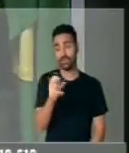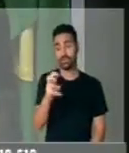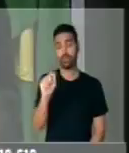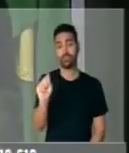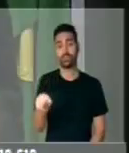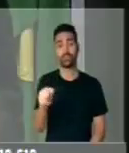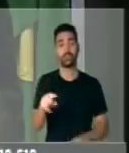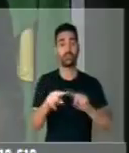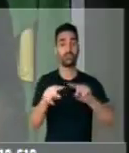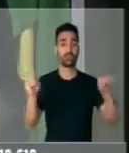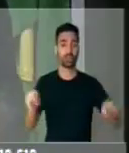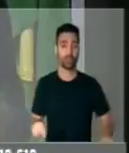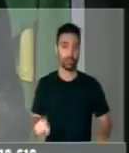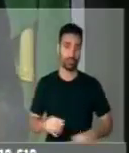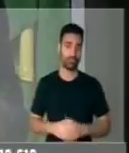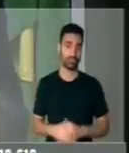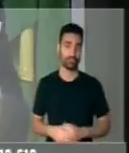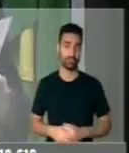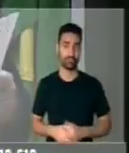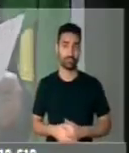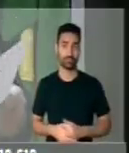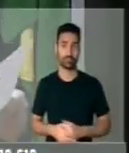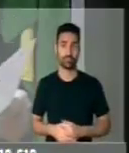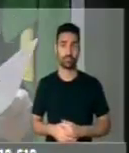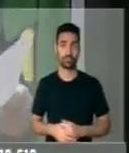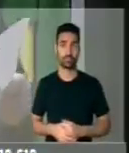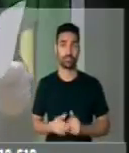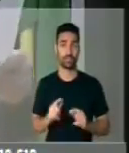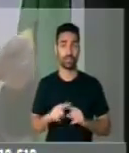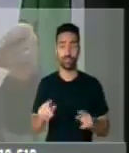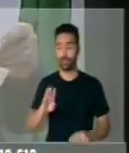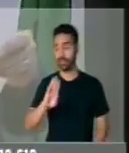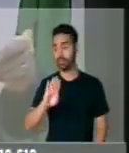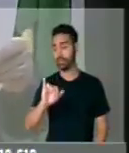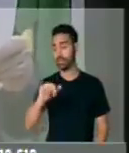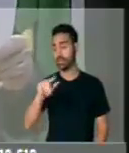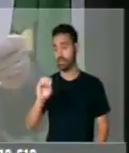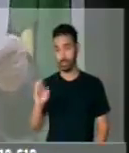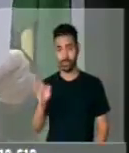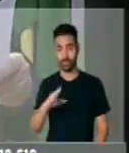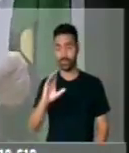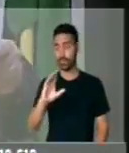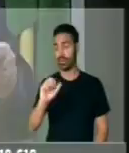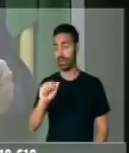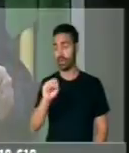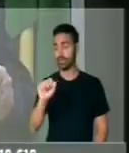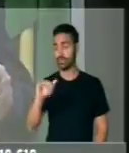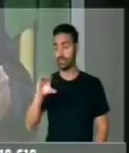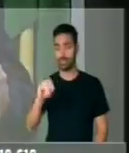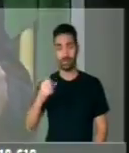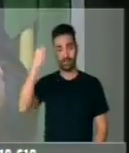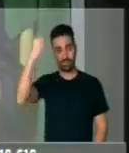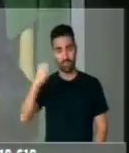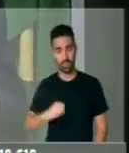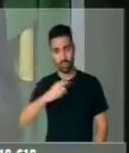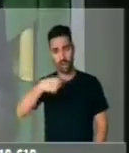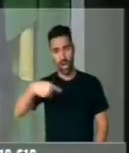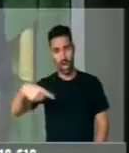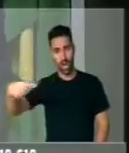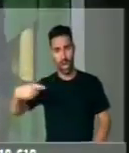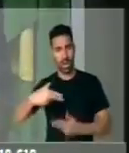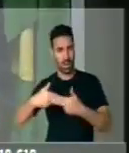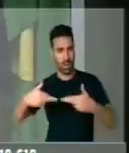funcionários. É evidente que a casa de bingo e o cassino e as máquinas de videopôquer